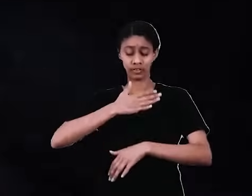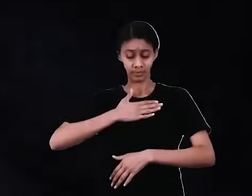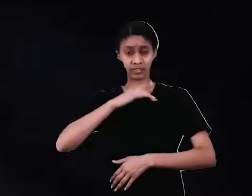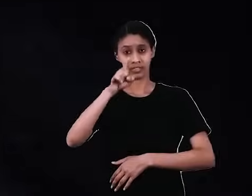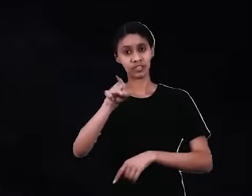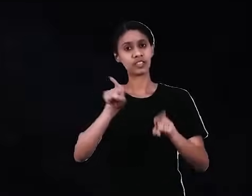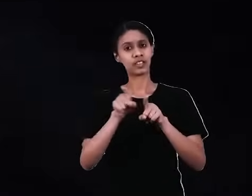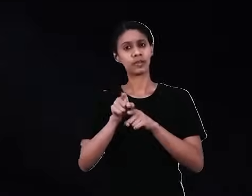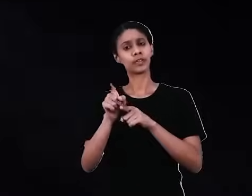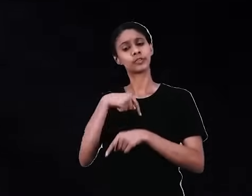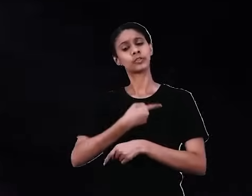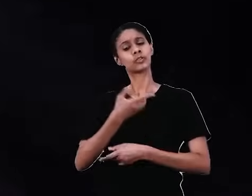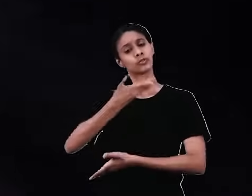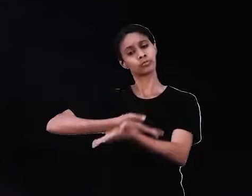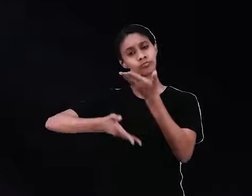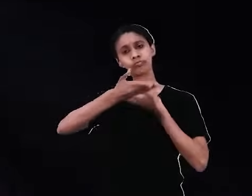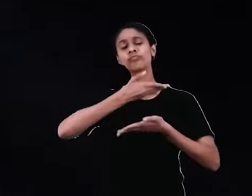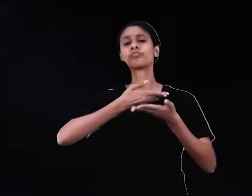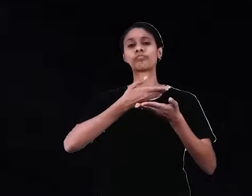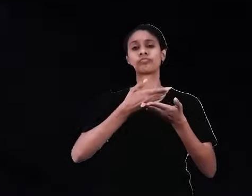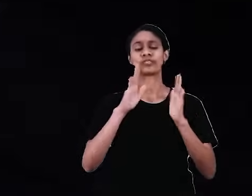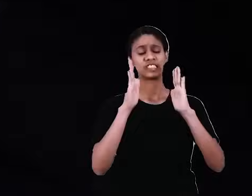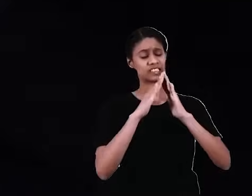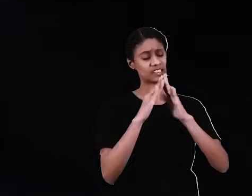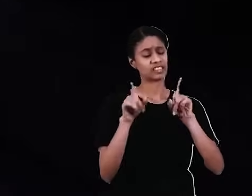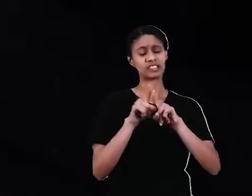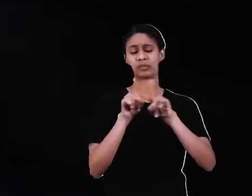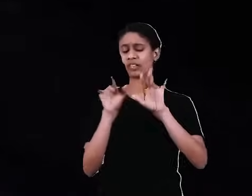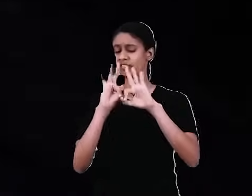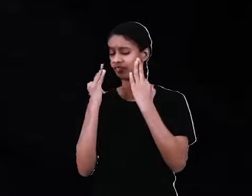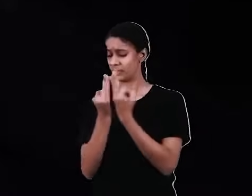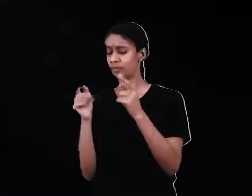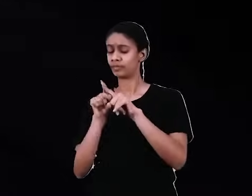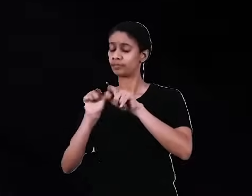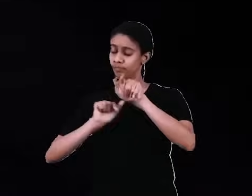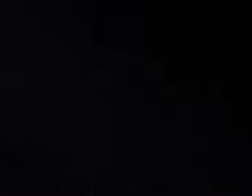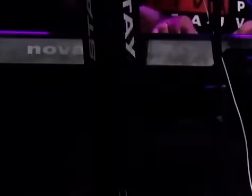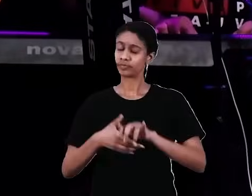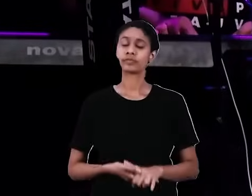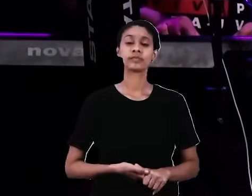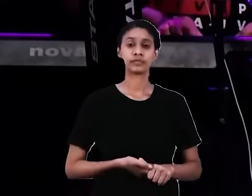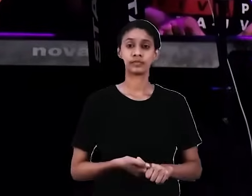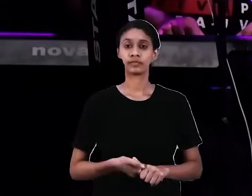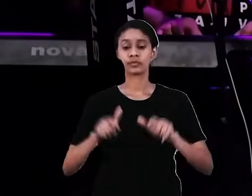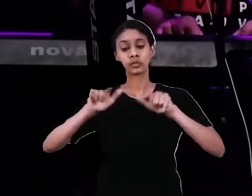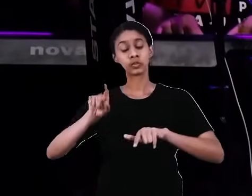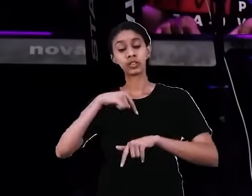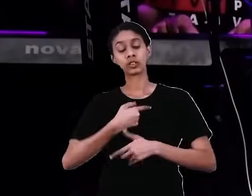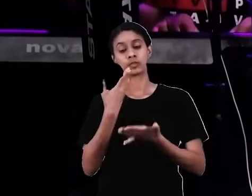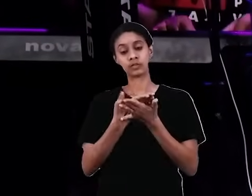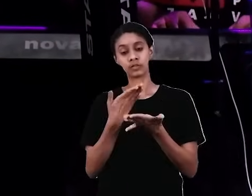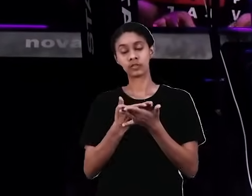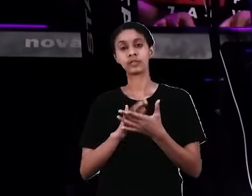nos nossos relacionamentos, na nossa casa, na nossa família, no nosso trabalho, no lugar onde a gente